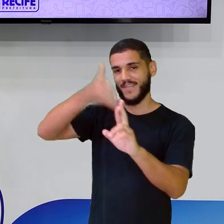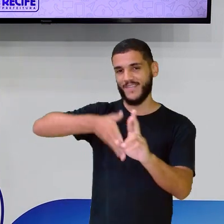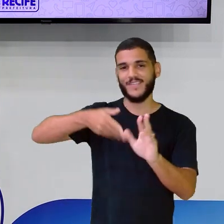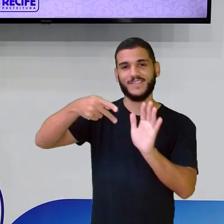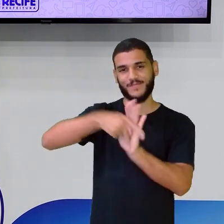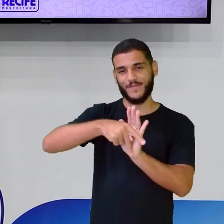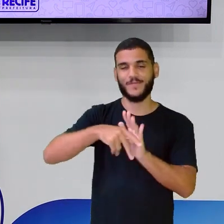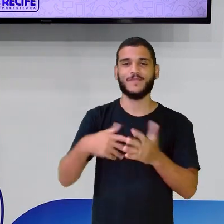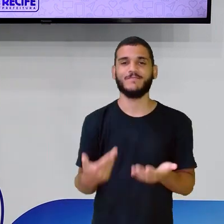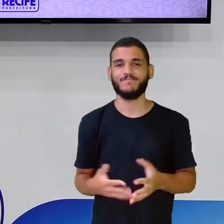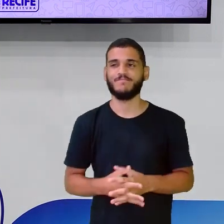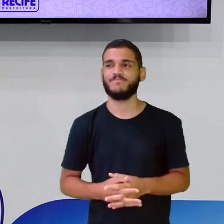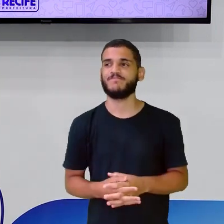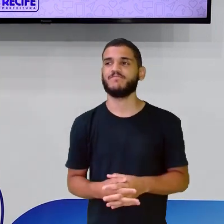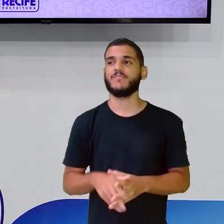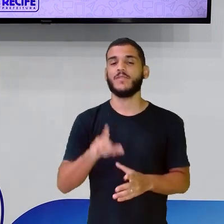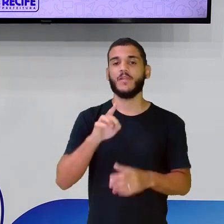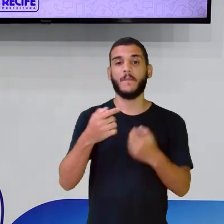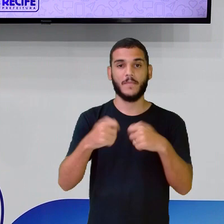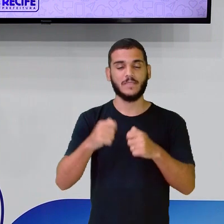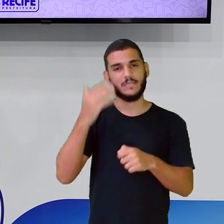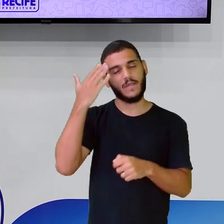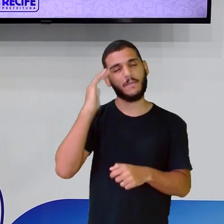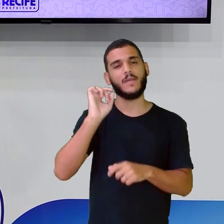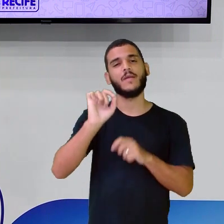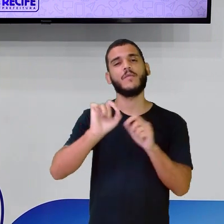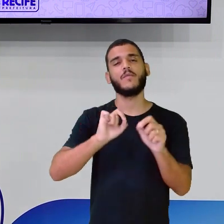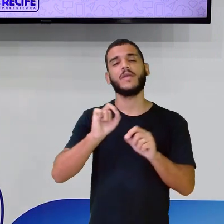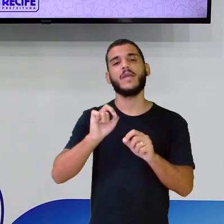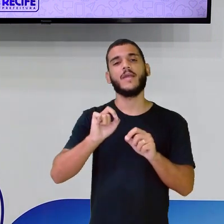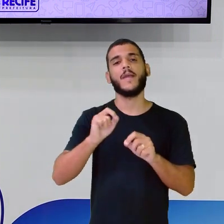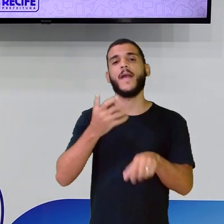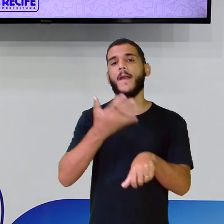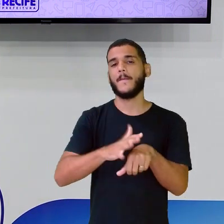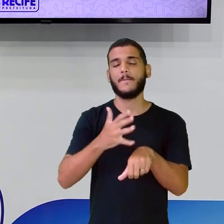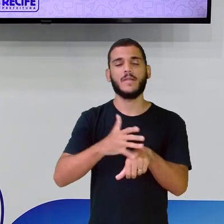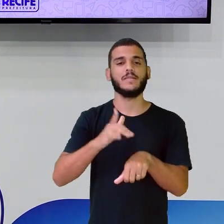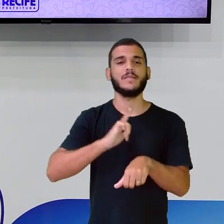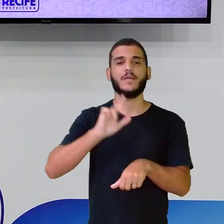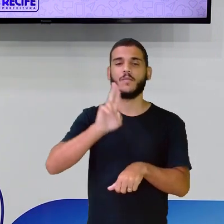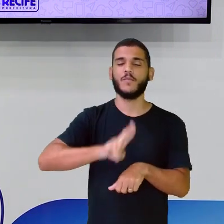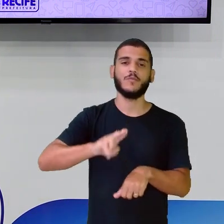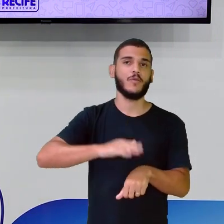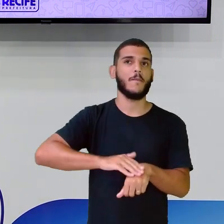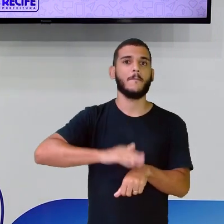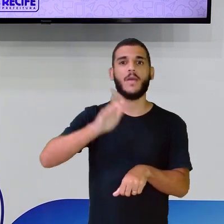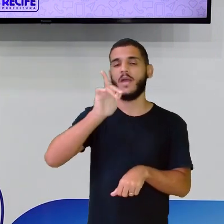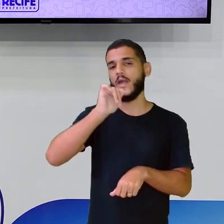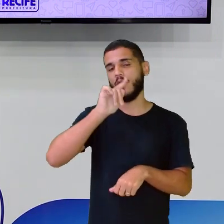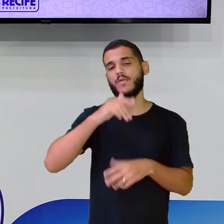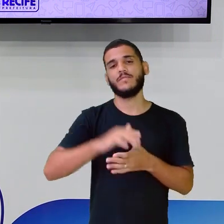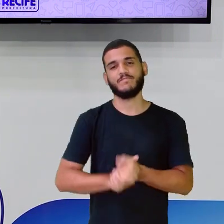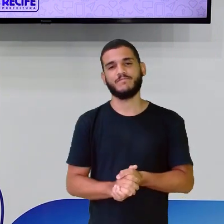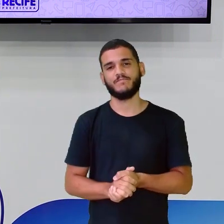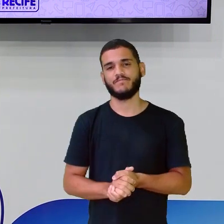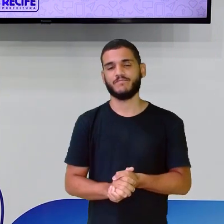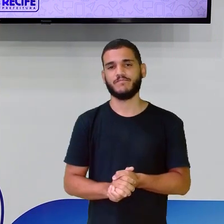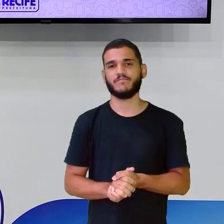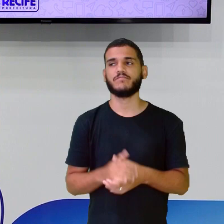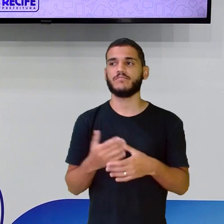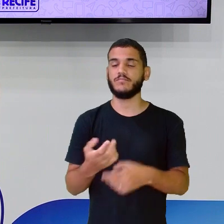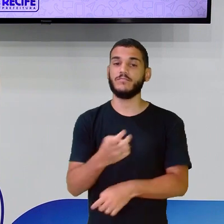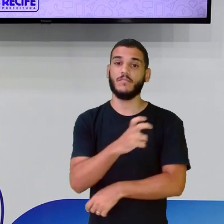E ele só quer saber qual atividade consome maior quantidade de água. Ah, só isso, professora.